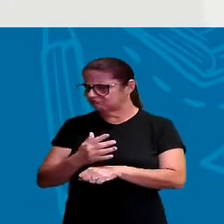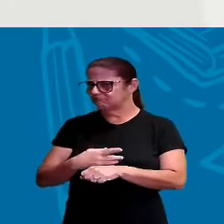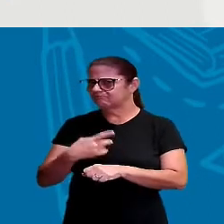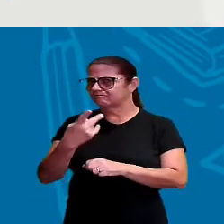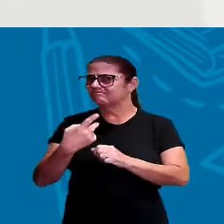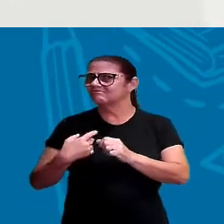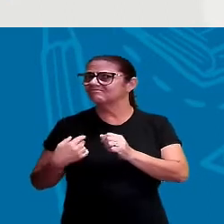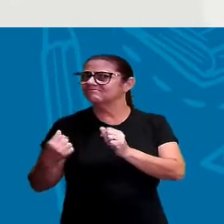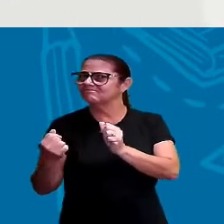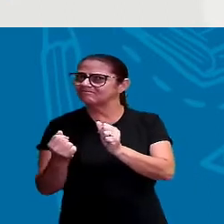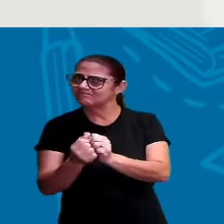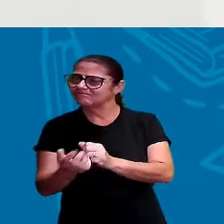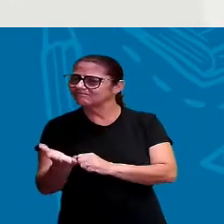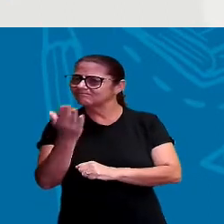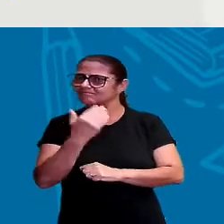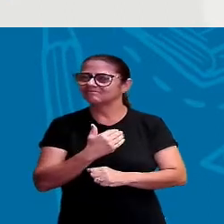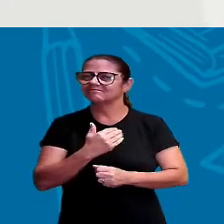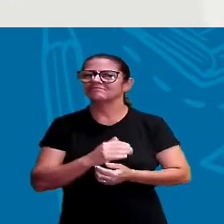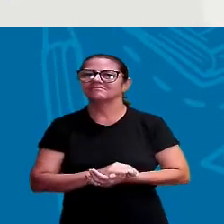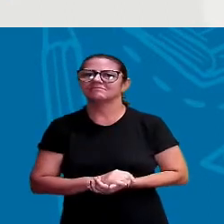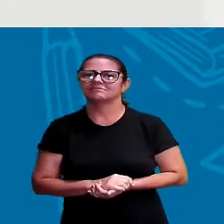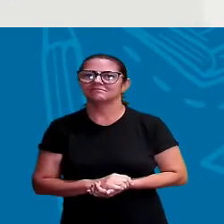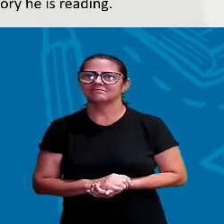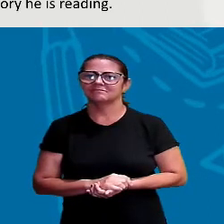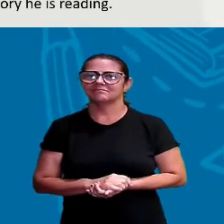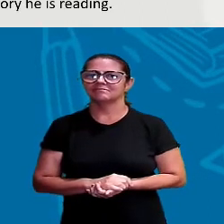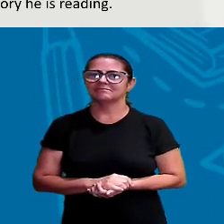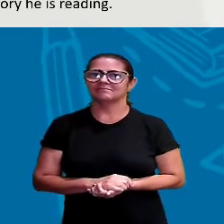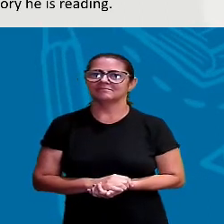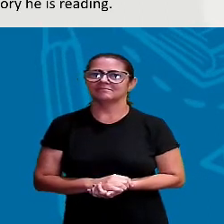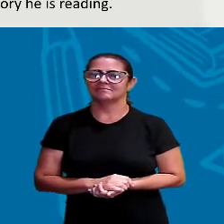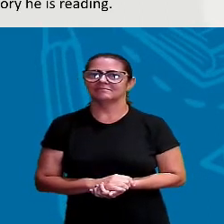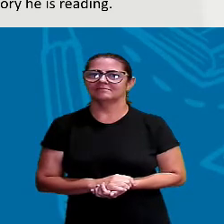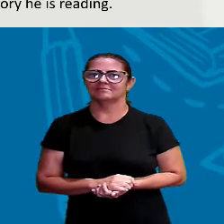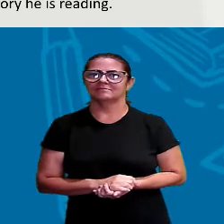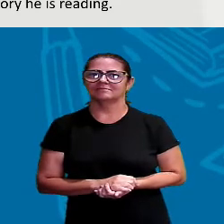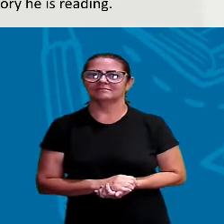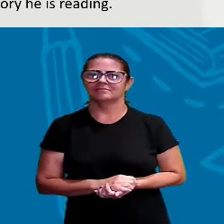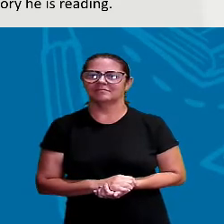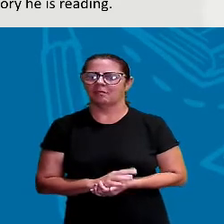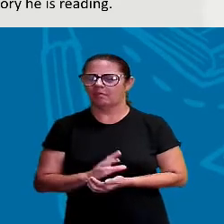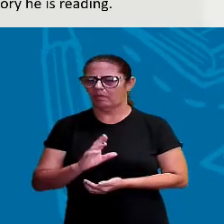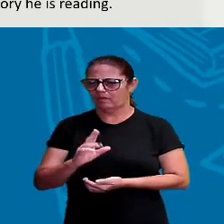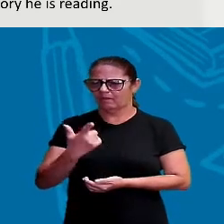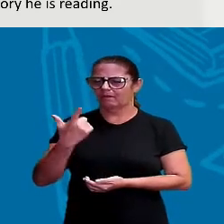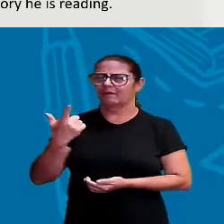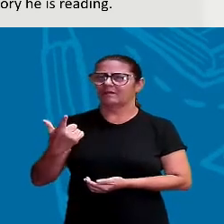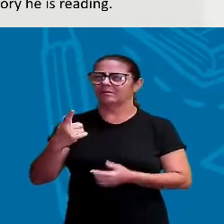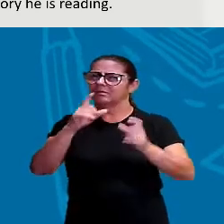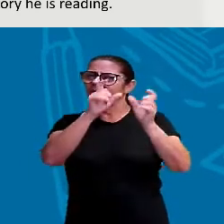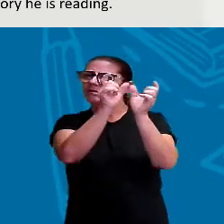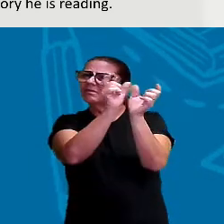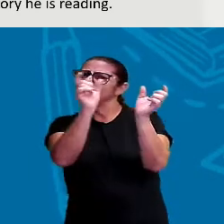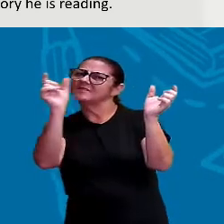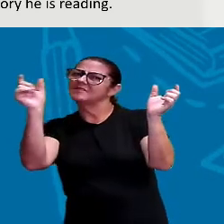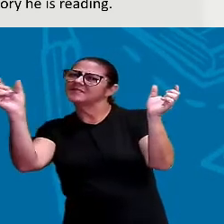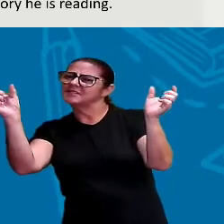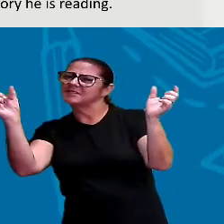juntos. Let's go? Vamos lá? Vamos saber qual é a atividade que a gente tem hoje? E claro, teria que ter a nossa tirinha básica,